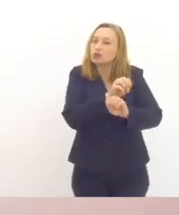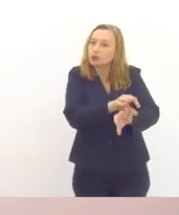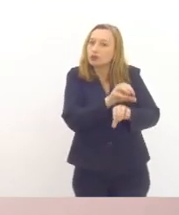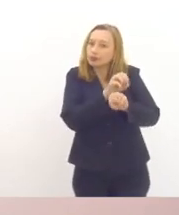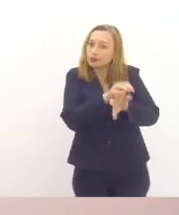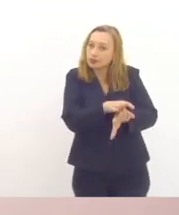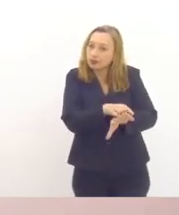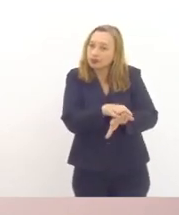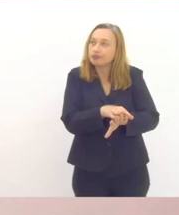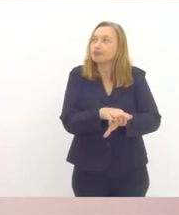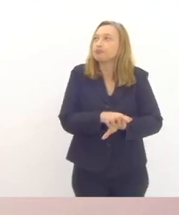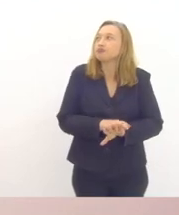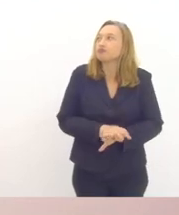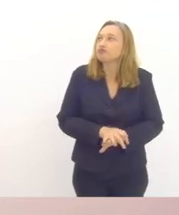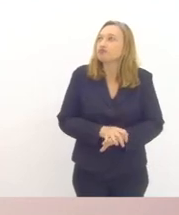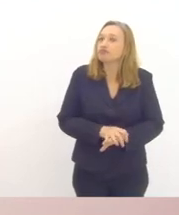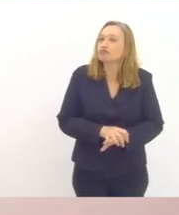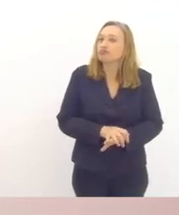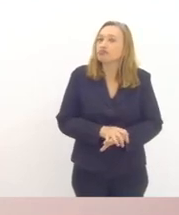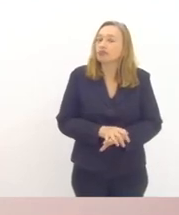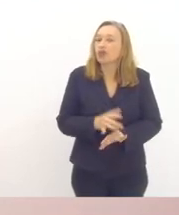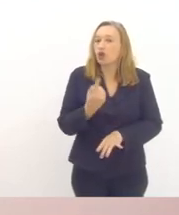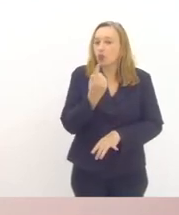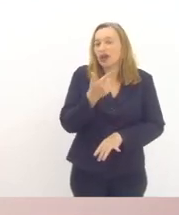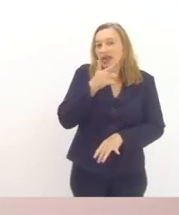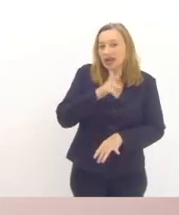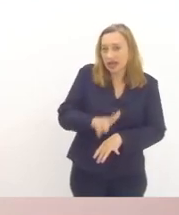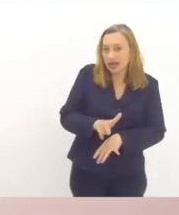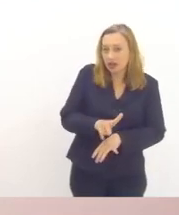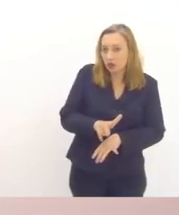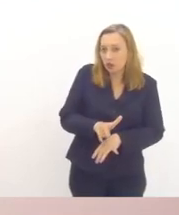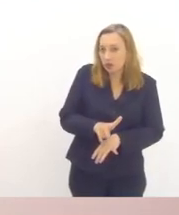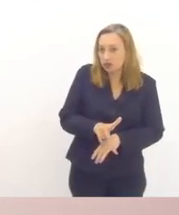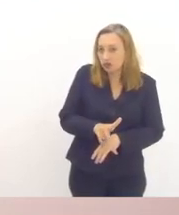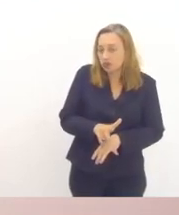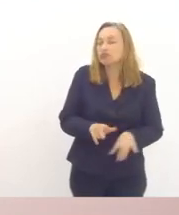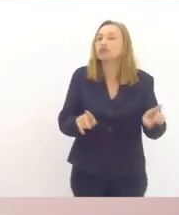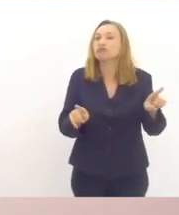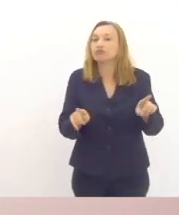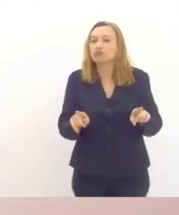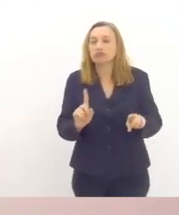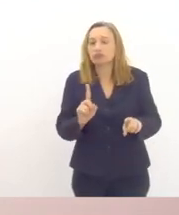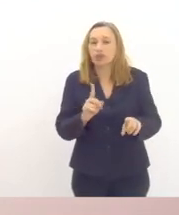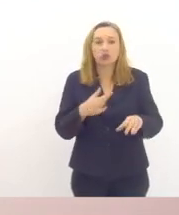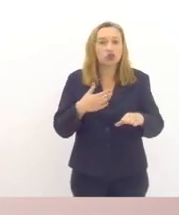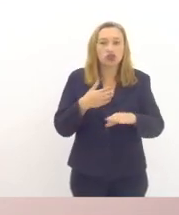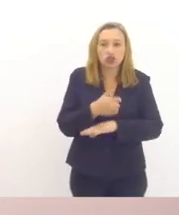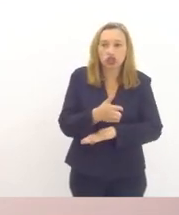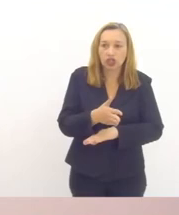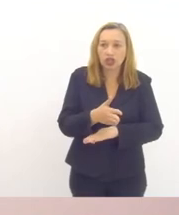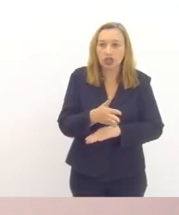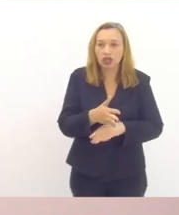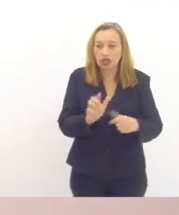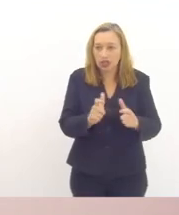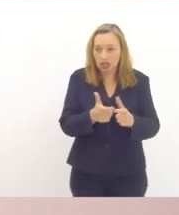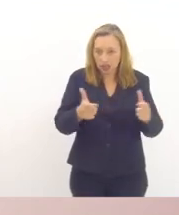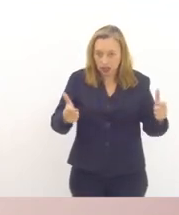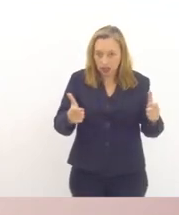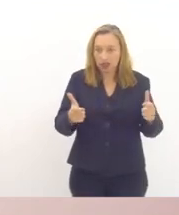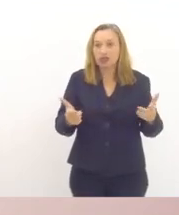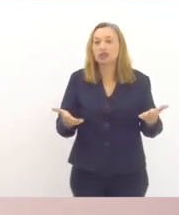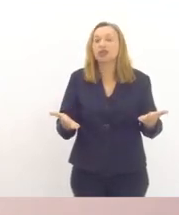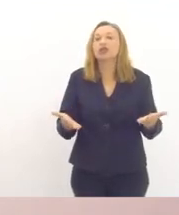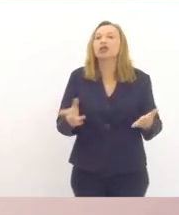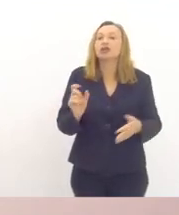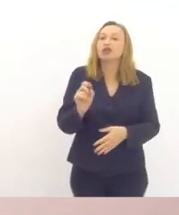educação em uma língua, ela também não alcança esta dimensão maior, que